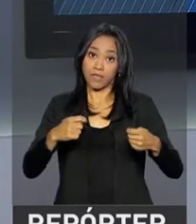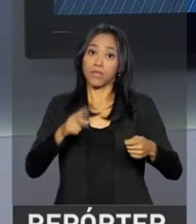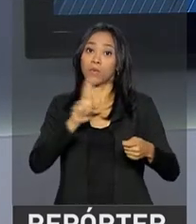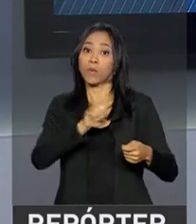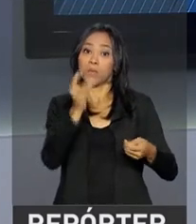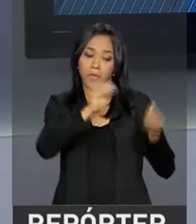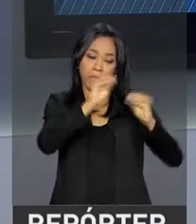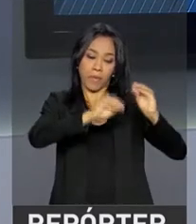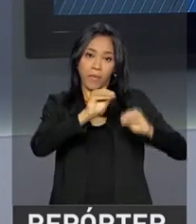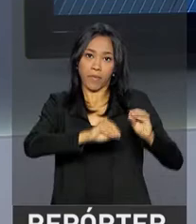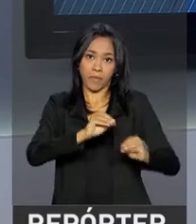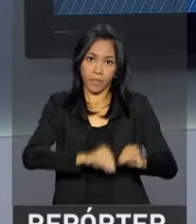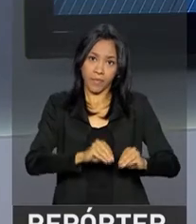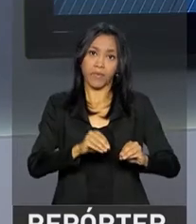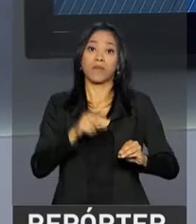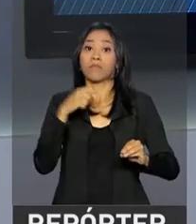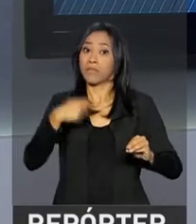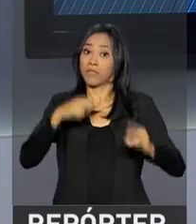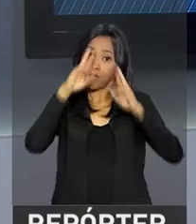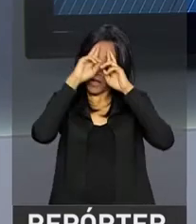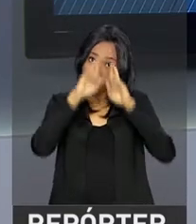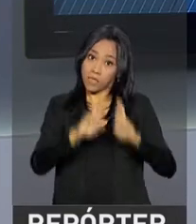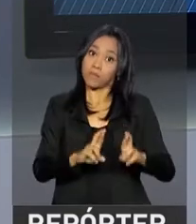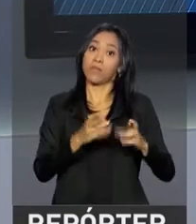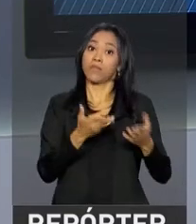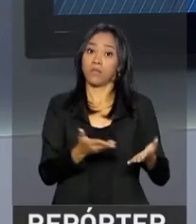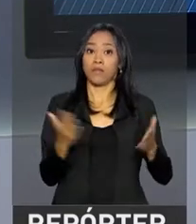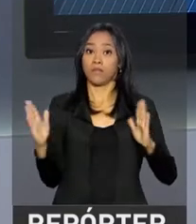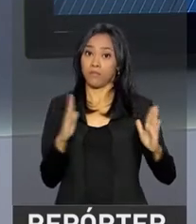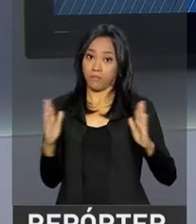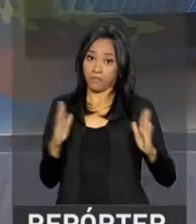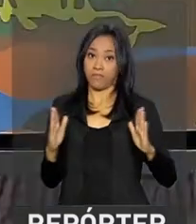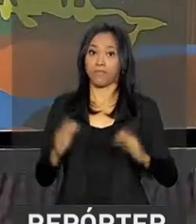É importante respeitar esse prazo para manter os benefícios.